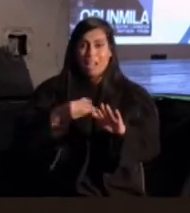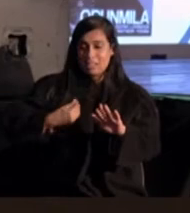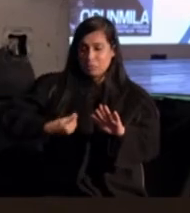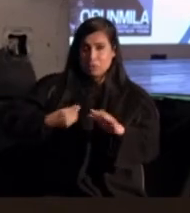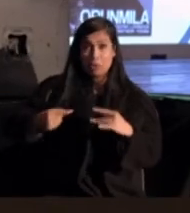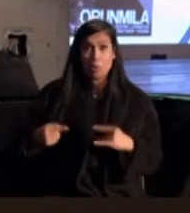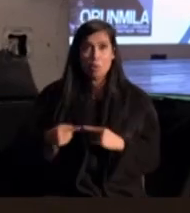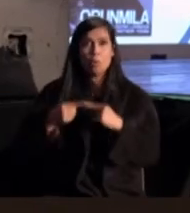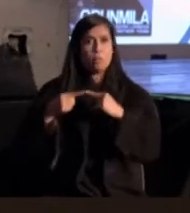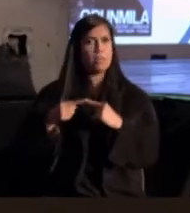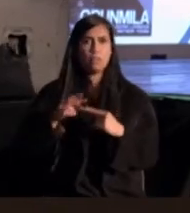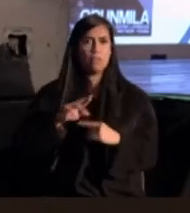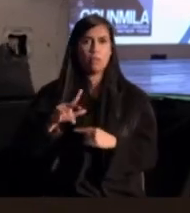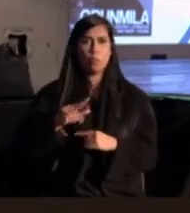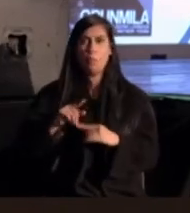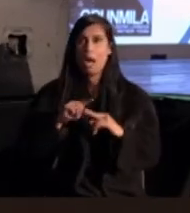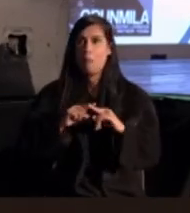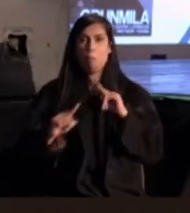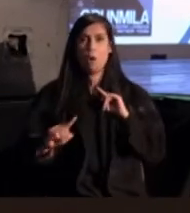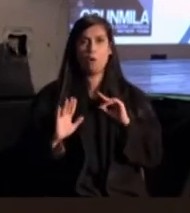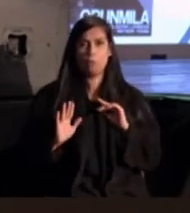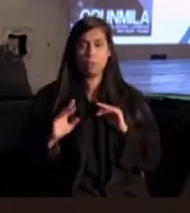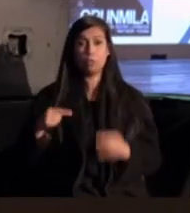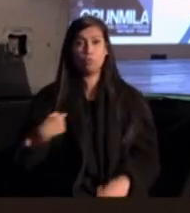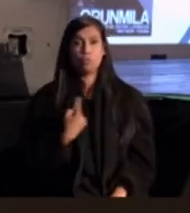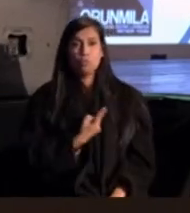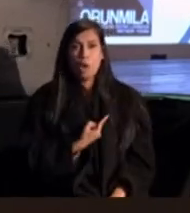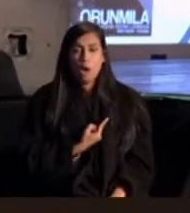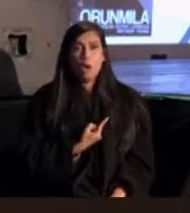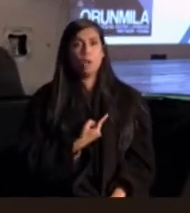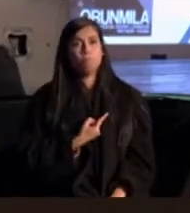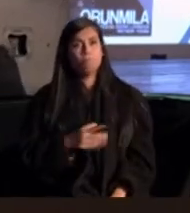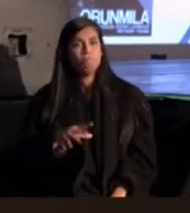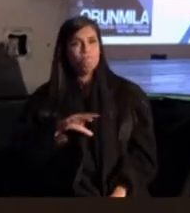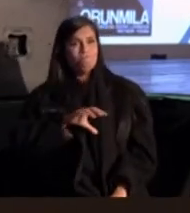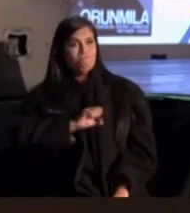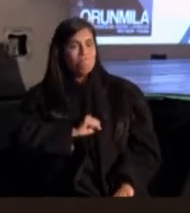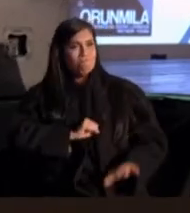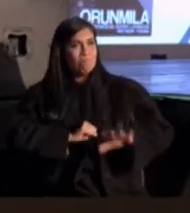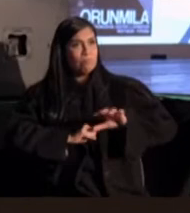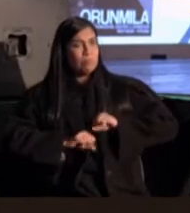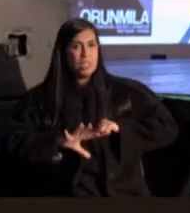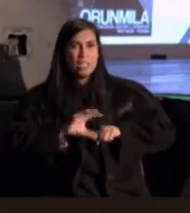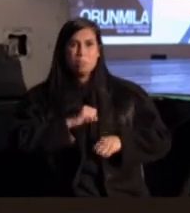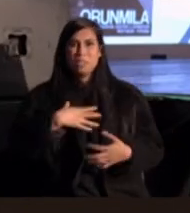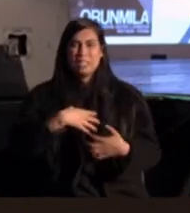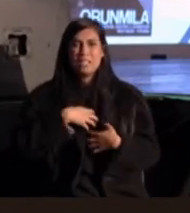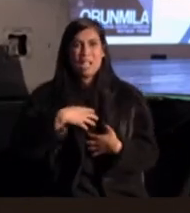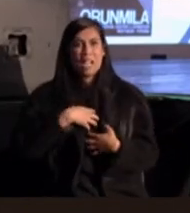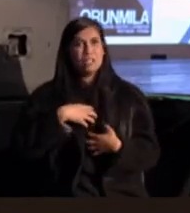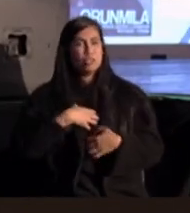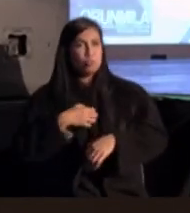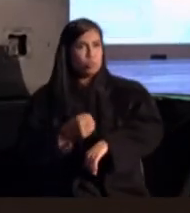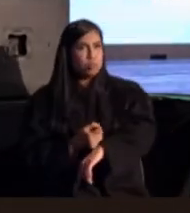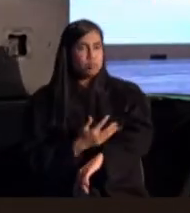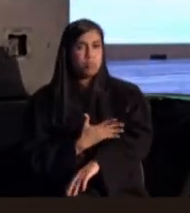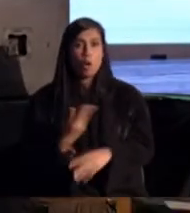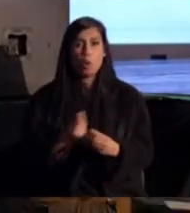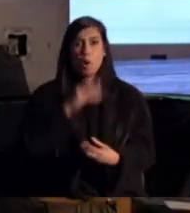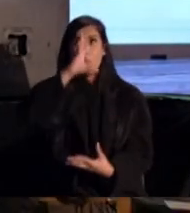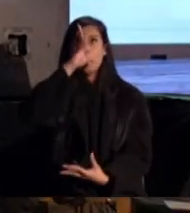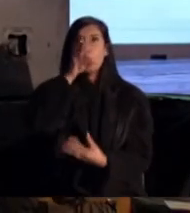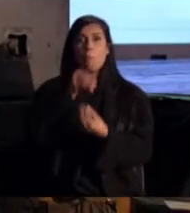Então, a maneira como nós nos alimentamos dos afetos, isso vai fazer uma diferença no modo como nós